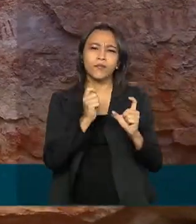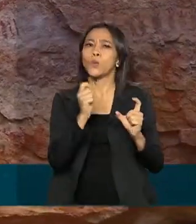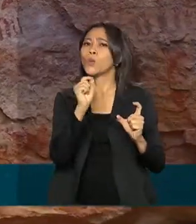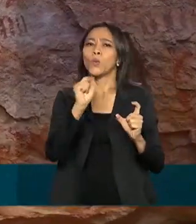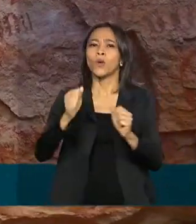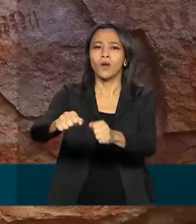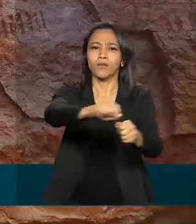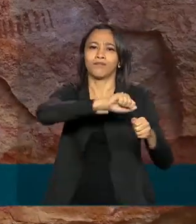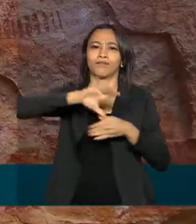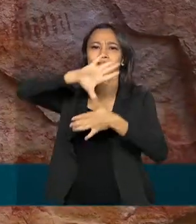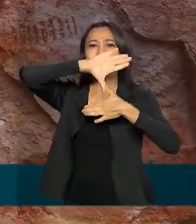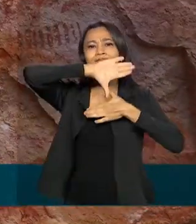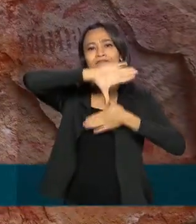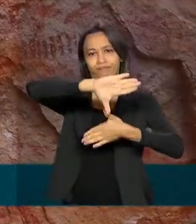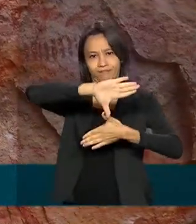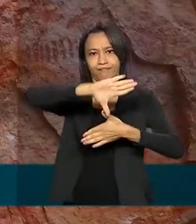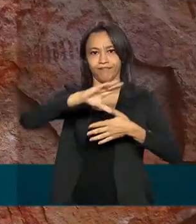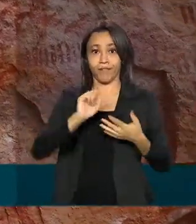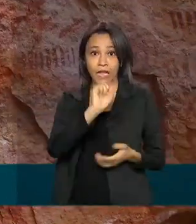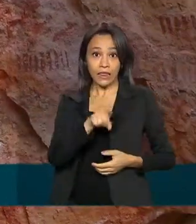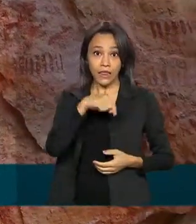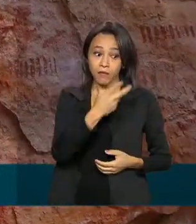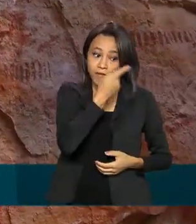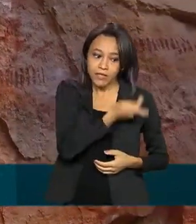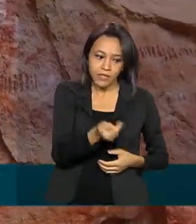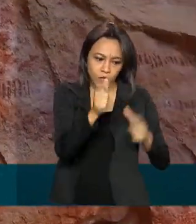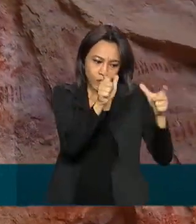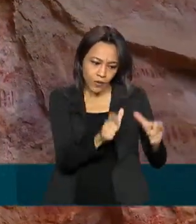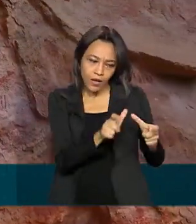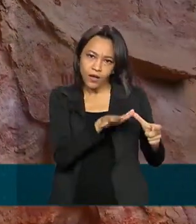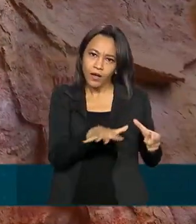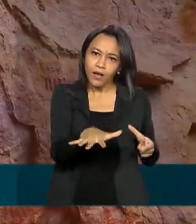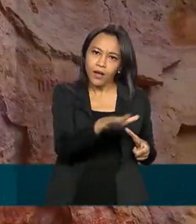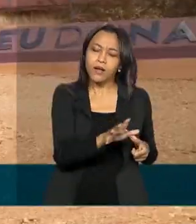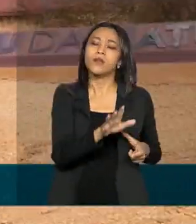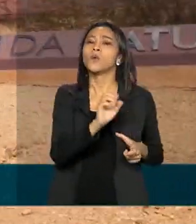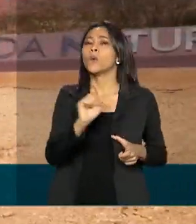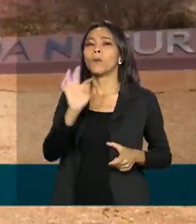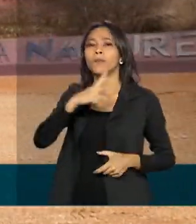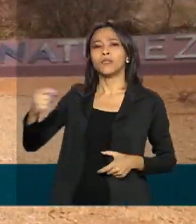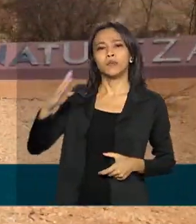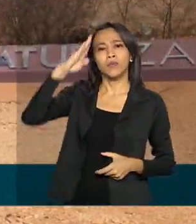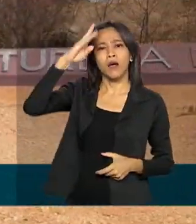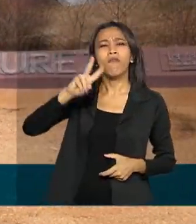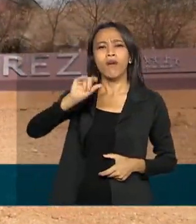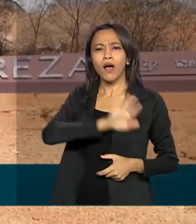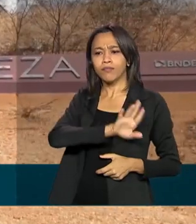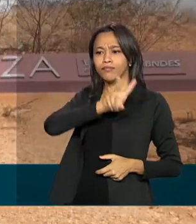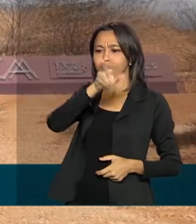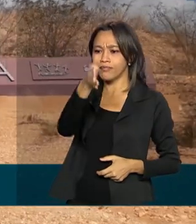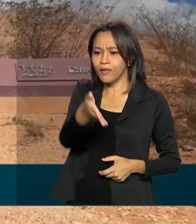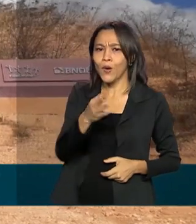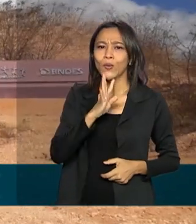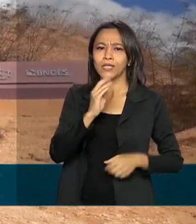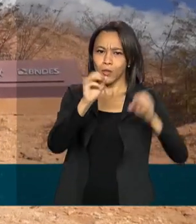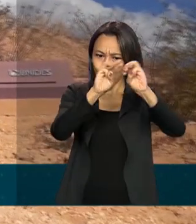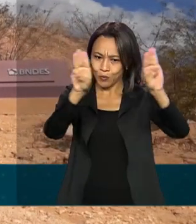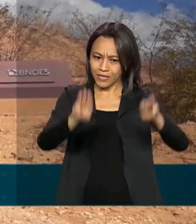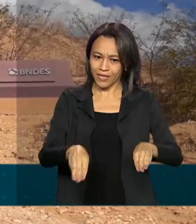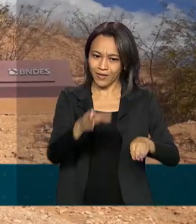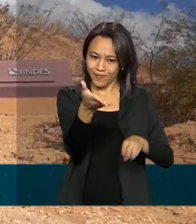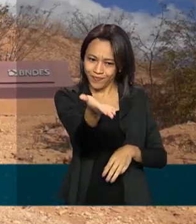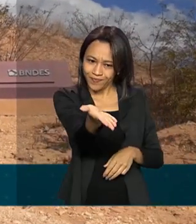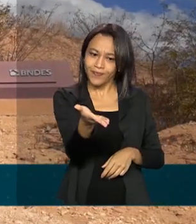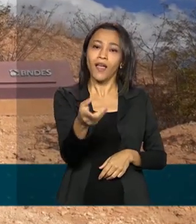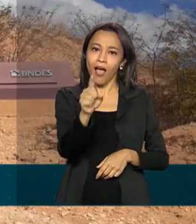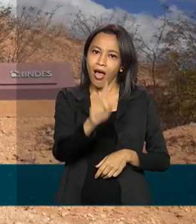o continente americano. Depois de visitar os sítios arqueológicos, o presidente vai conhecer o Museu da Natureza, que também fica aqui na